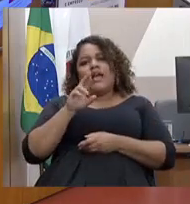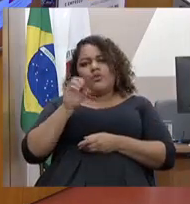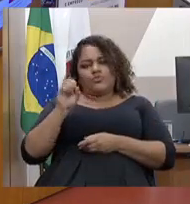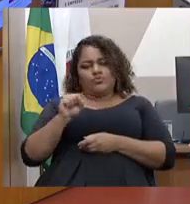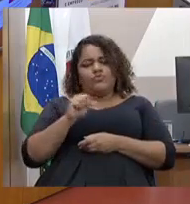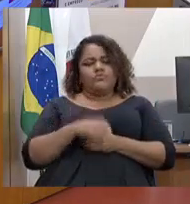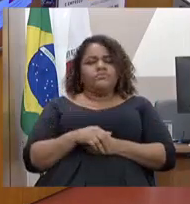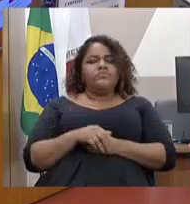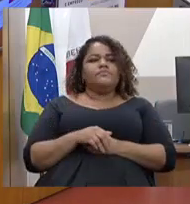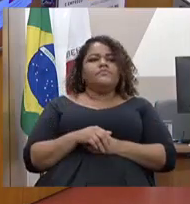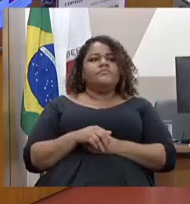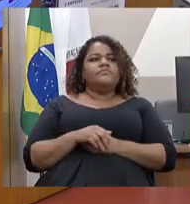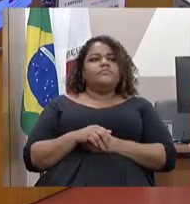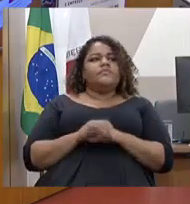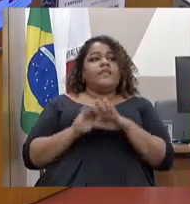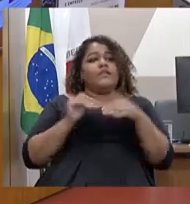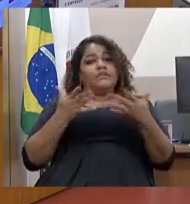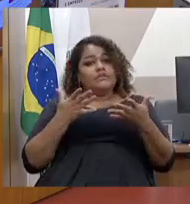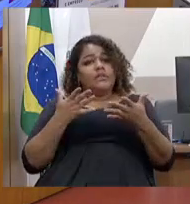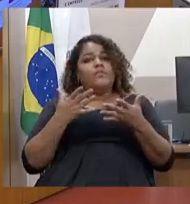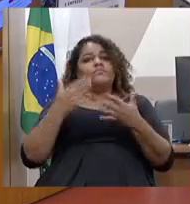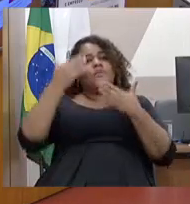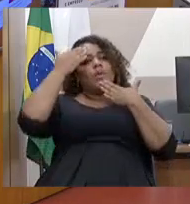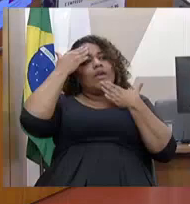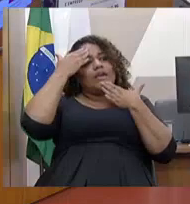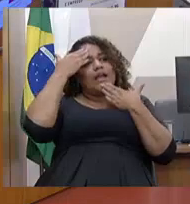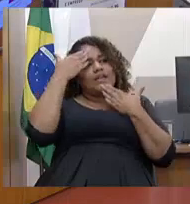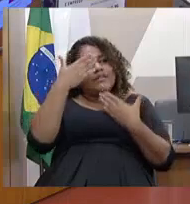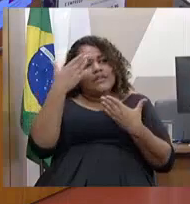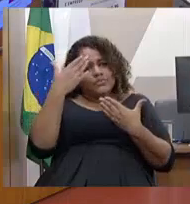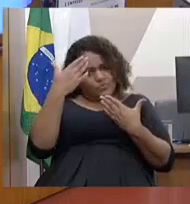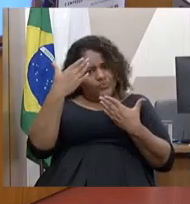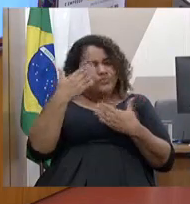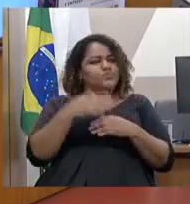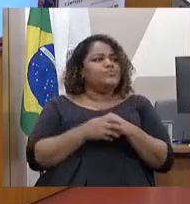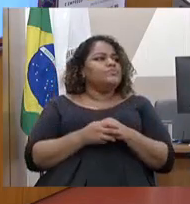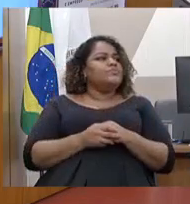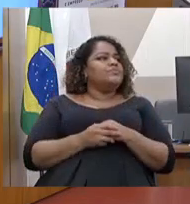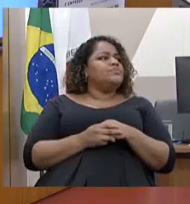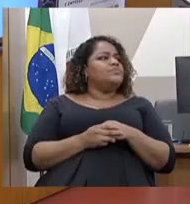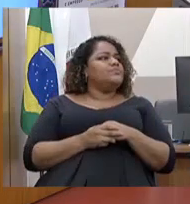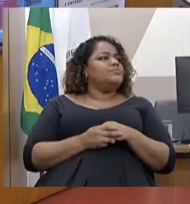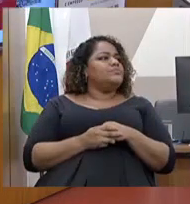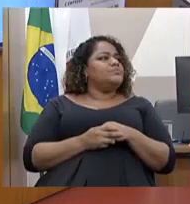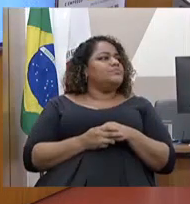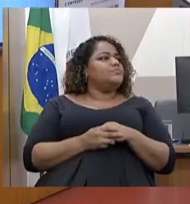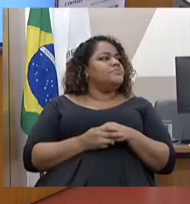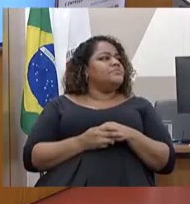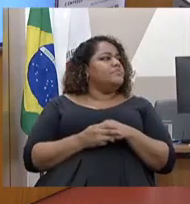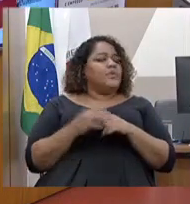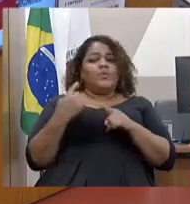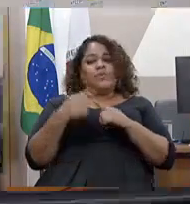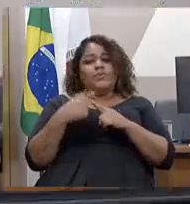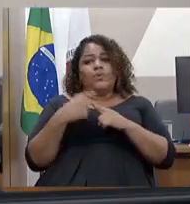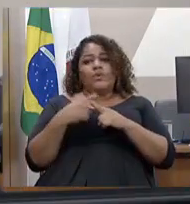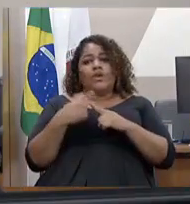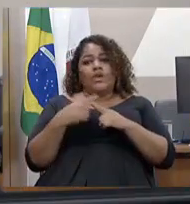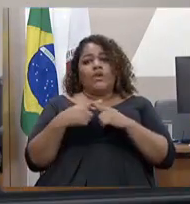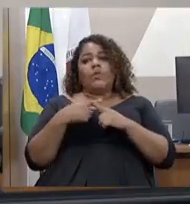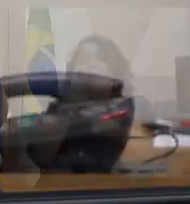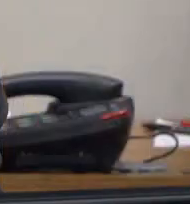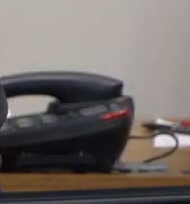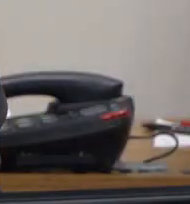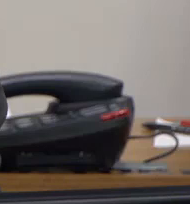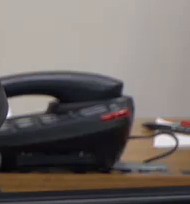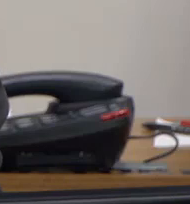Eu Fico muito agradecido porque faz um mês que eu tô à frente do